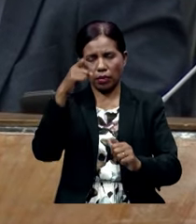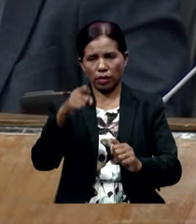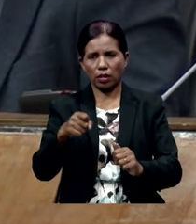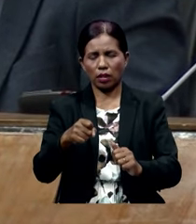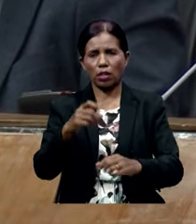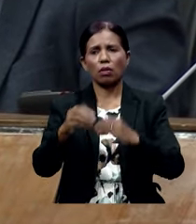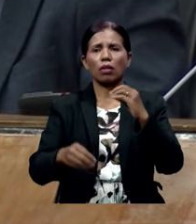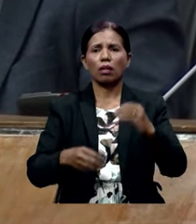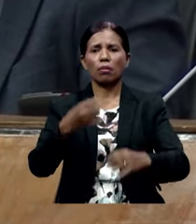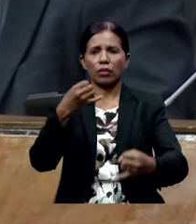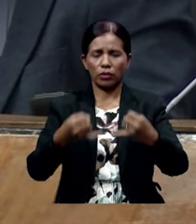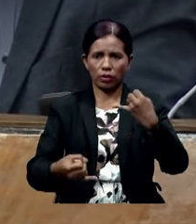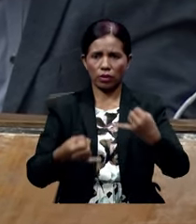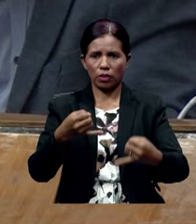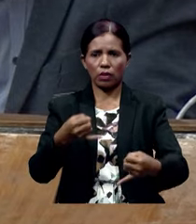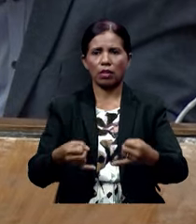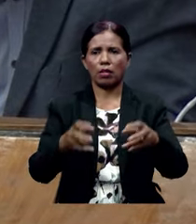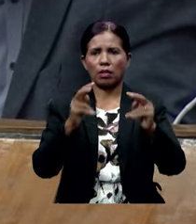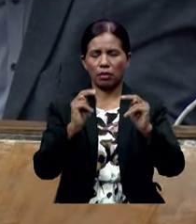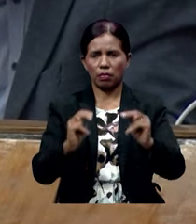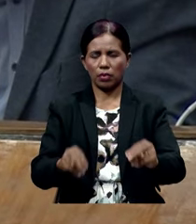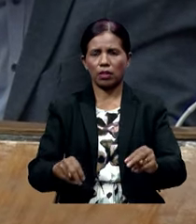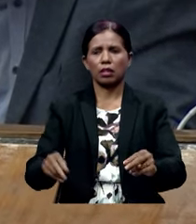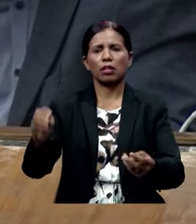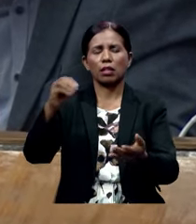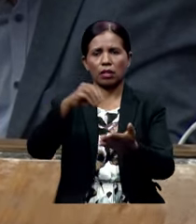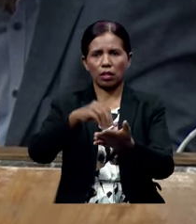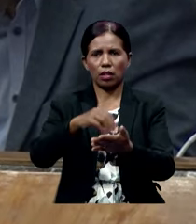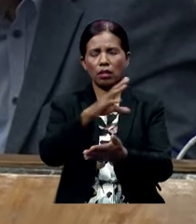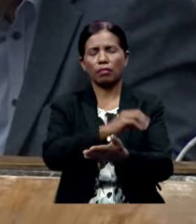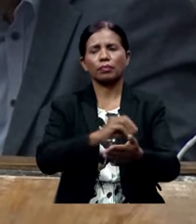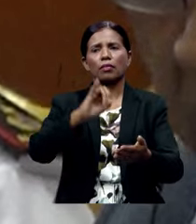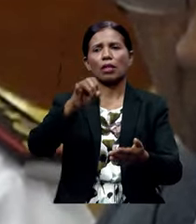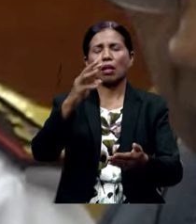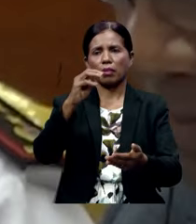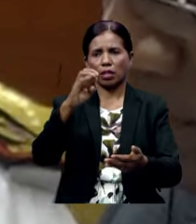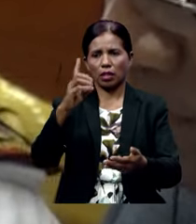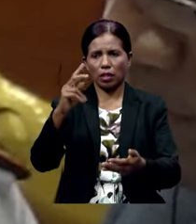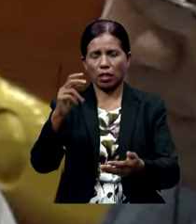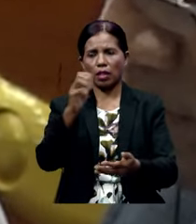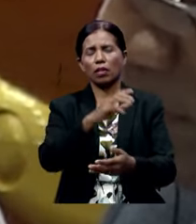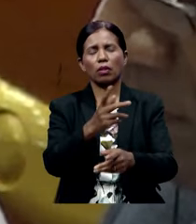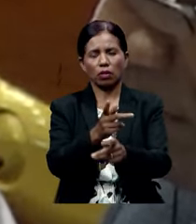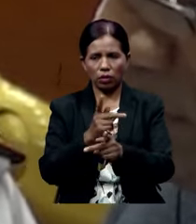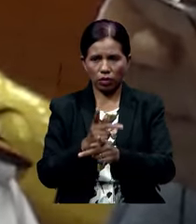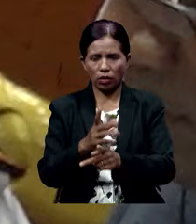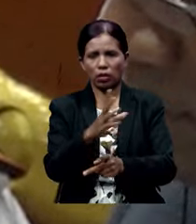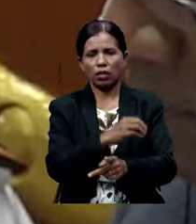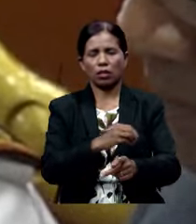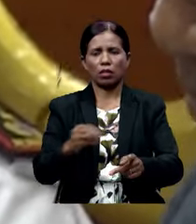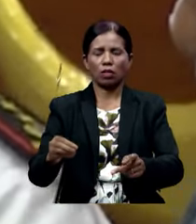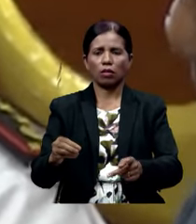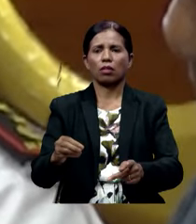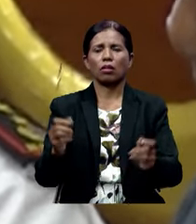questão jurídica, neve precisa de ser novamente examinada, ou cuidadosamente, ou